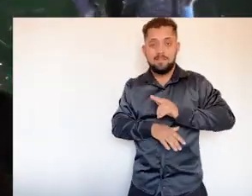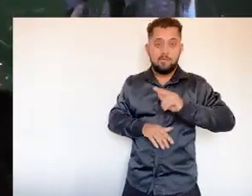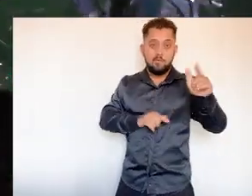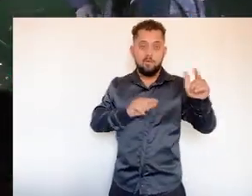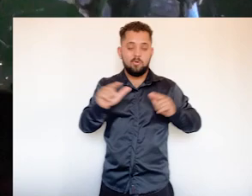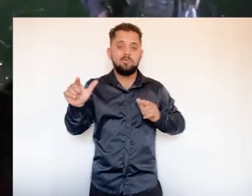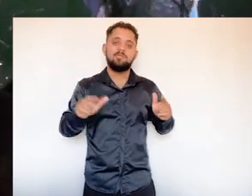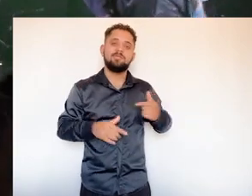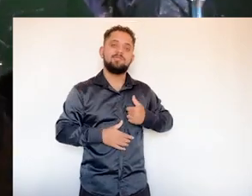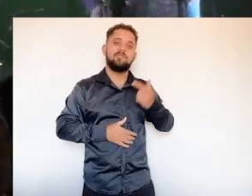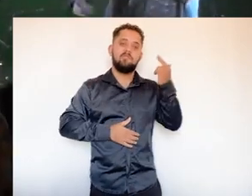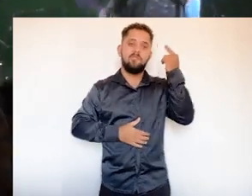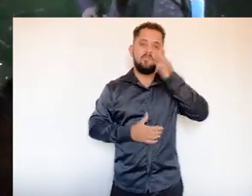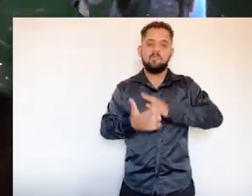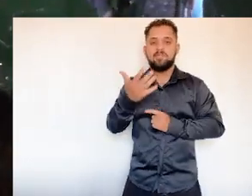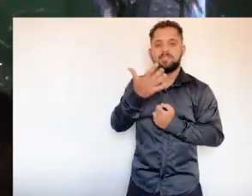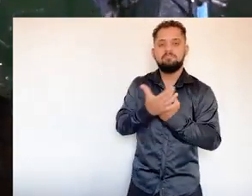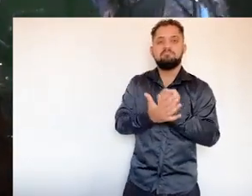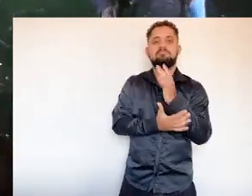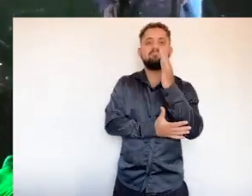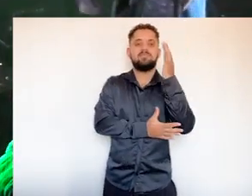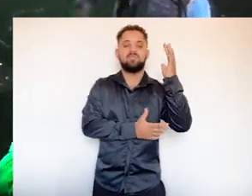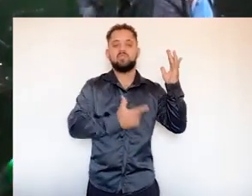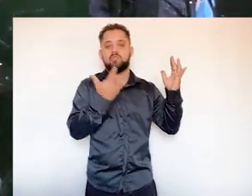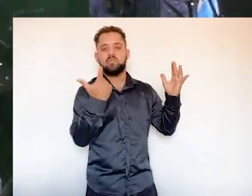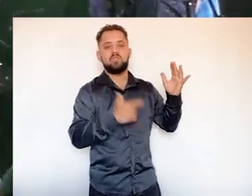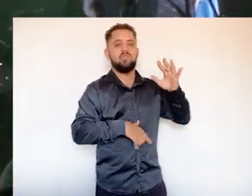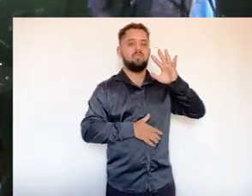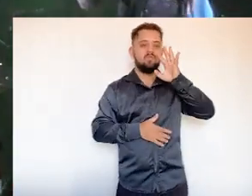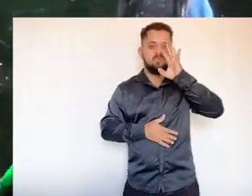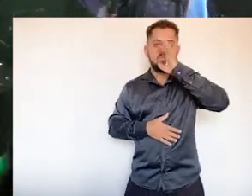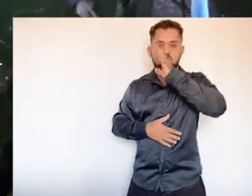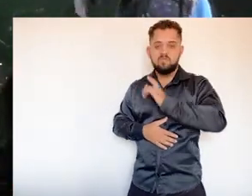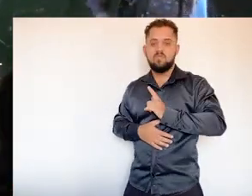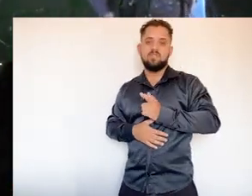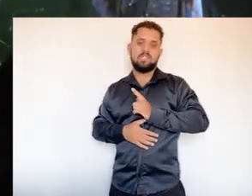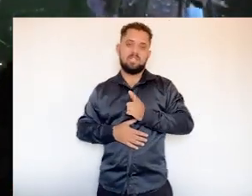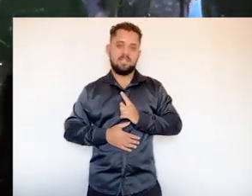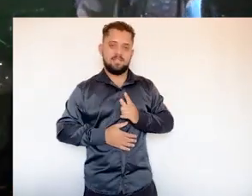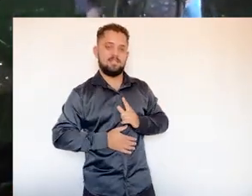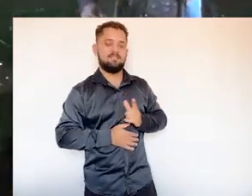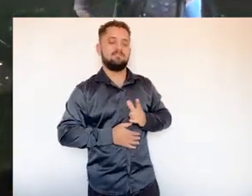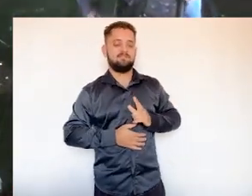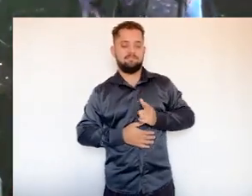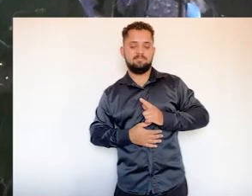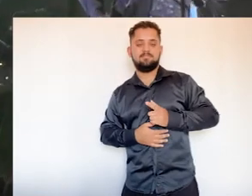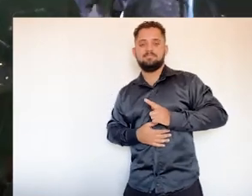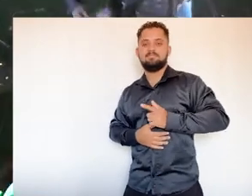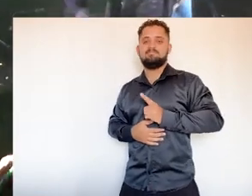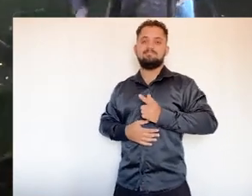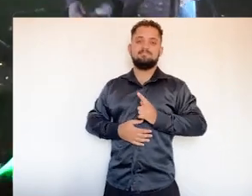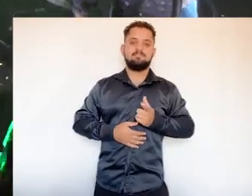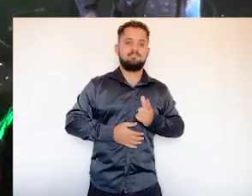renascer. Sou semente forte, um pouco de sorte você também vê.